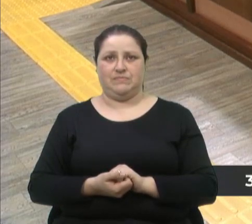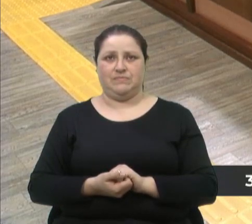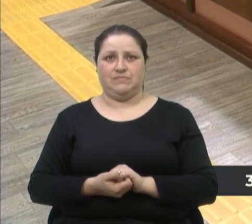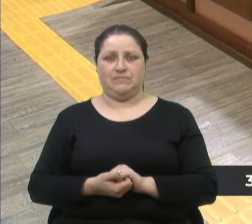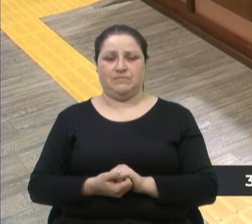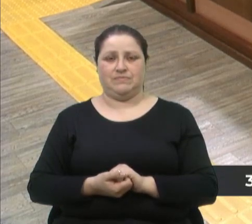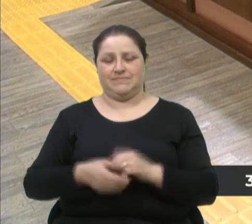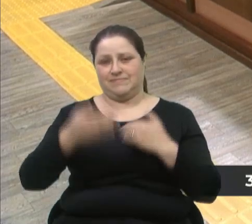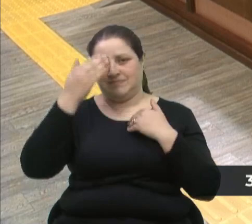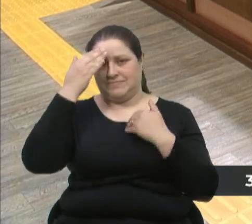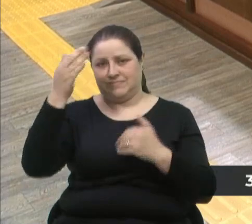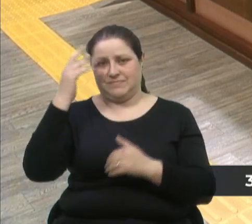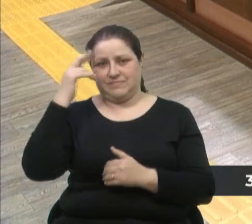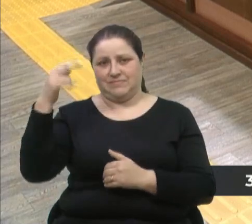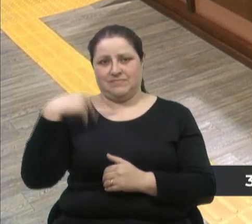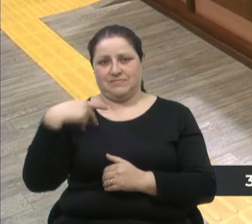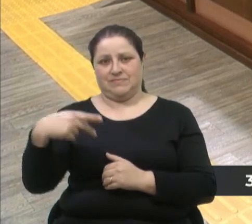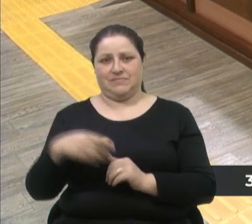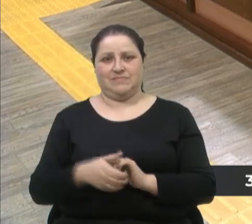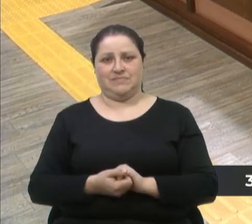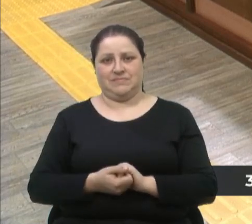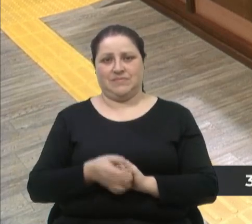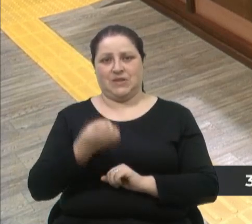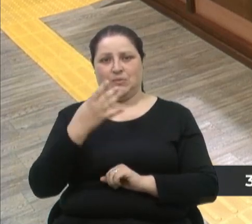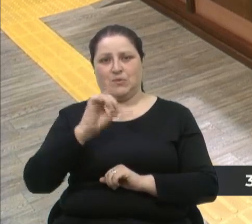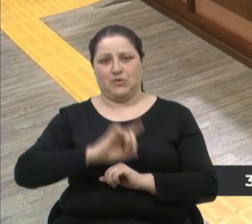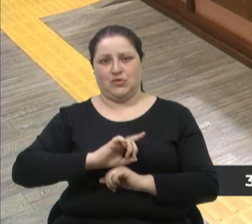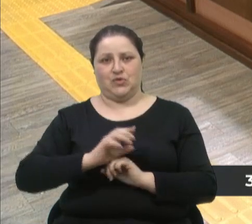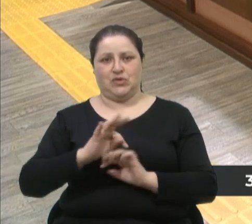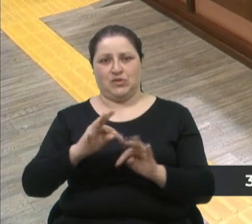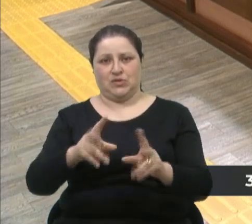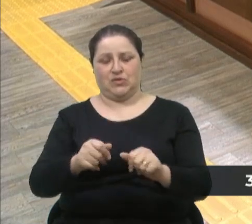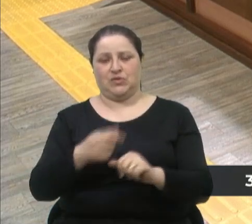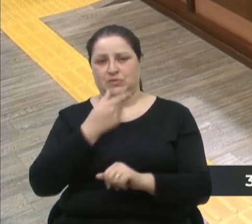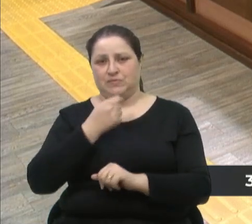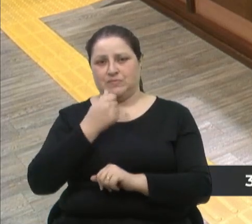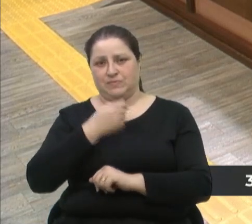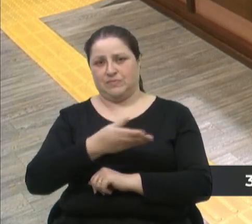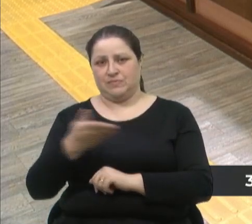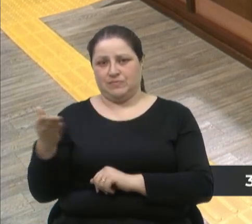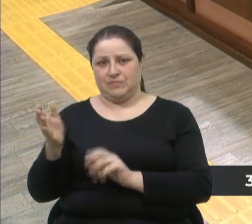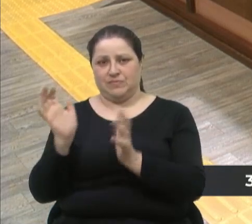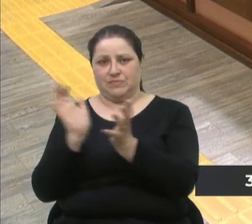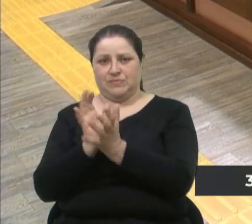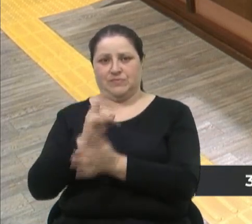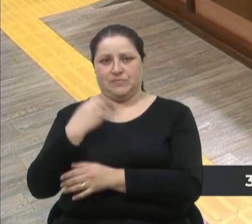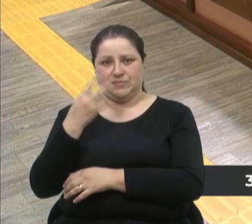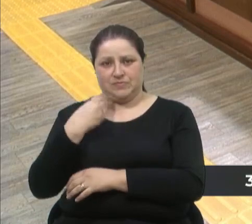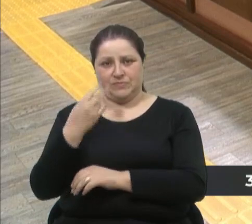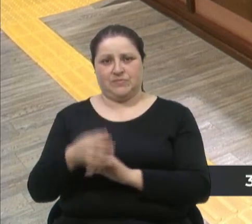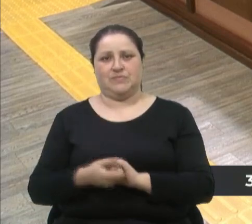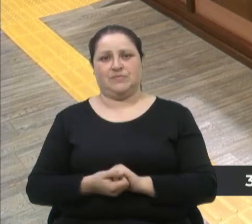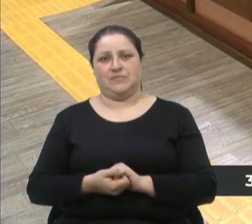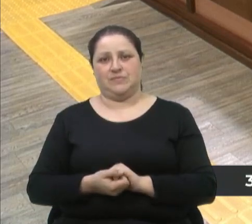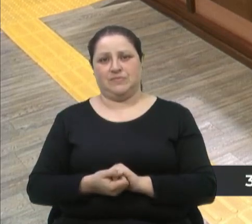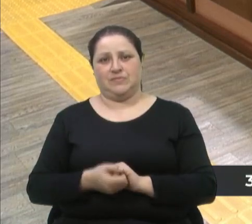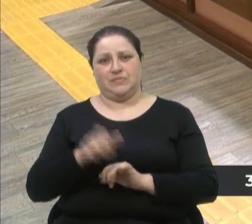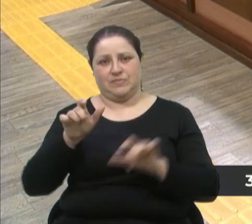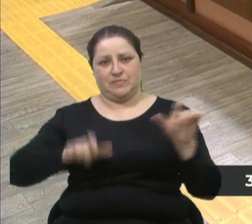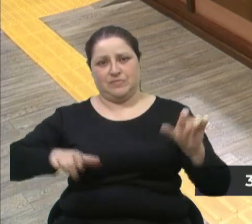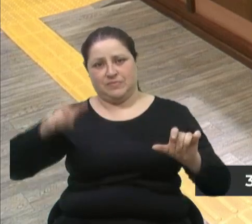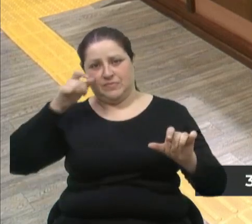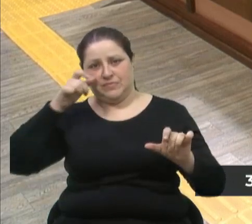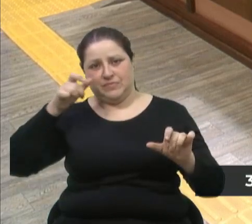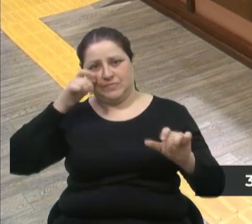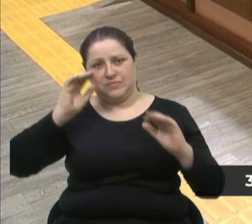Muito obrigada, senhor presidente. Bom dia a todas e a todos, colegas vereadores, a quem nos assiste de